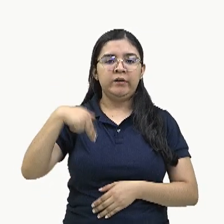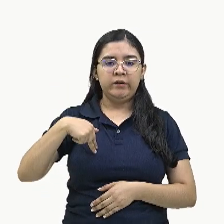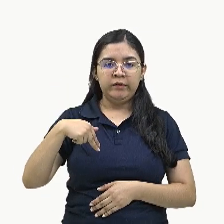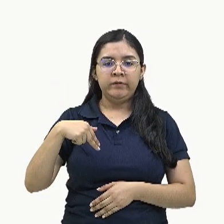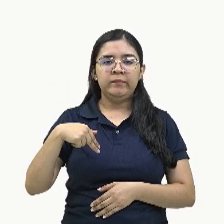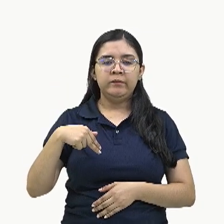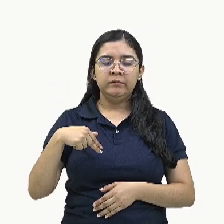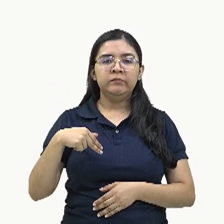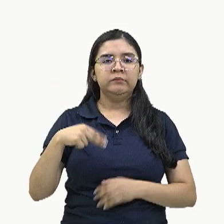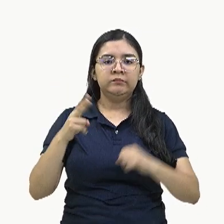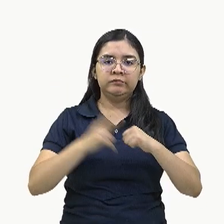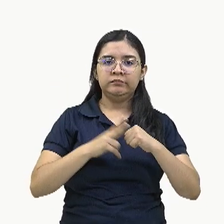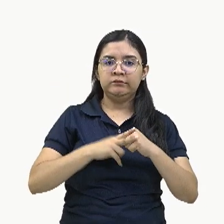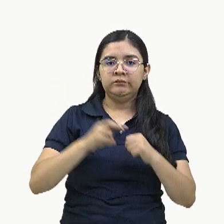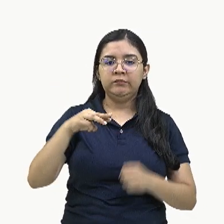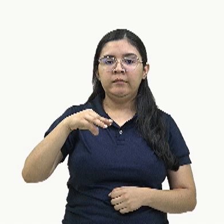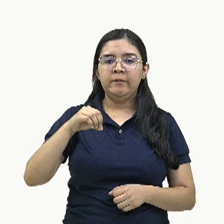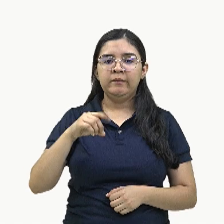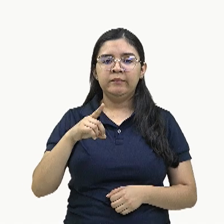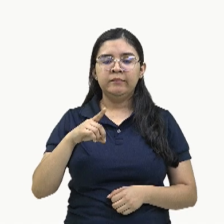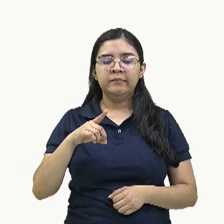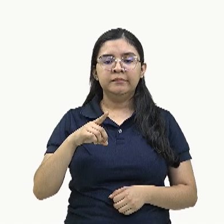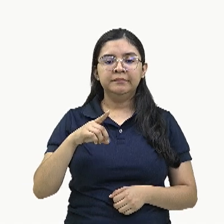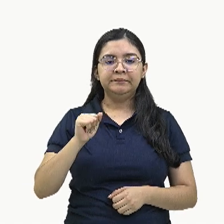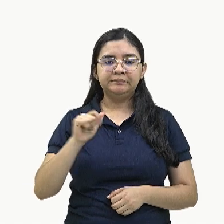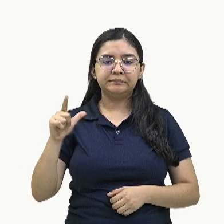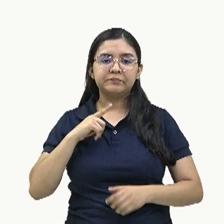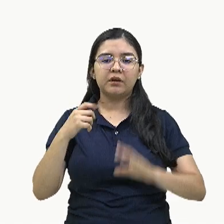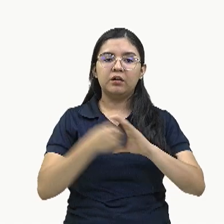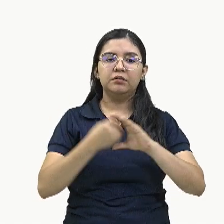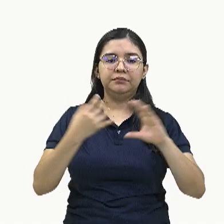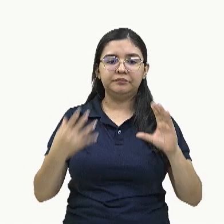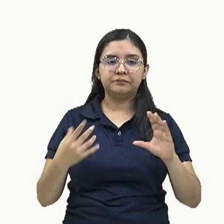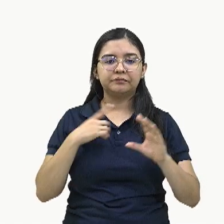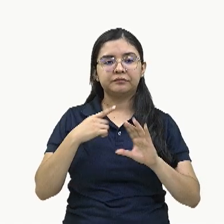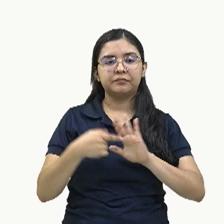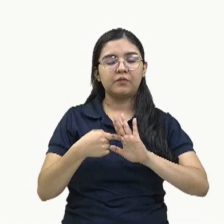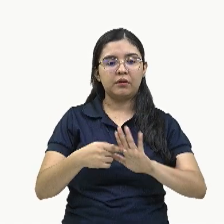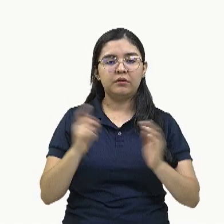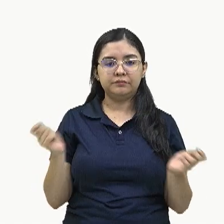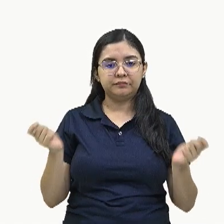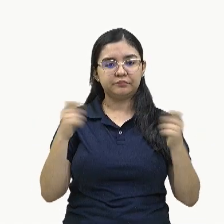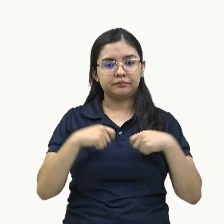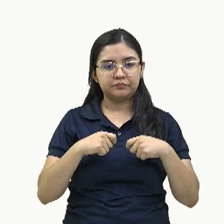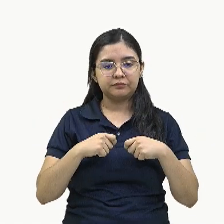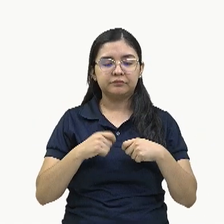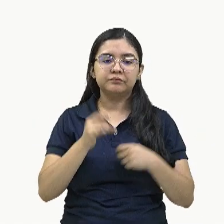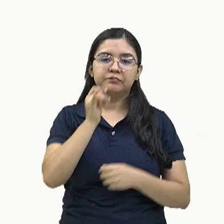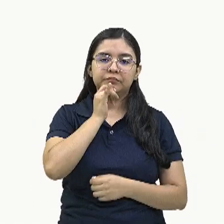verbo modal, ele tem essa característica de indicar possibilidade nesse caso.